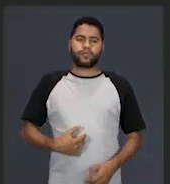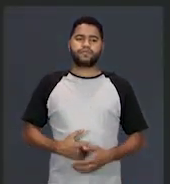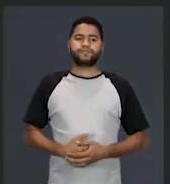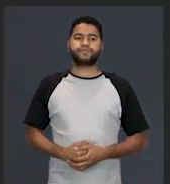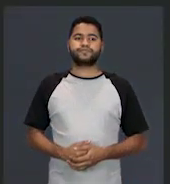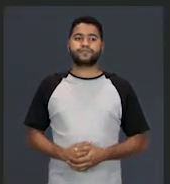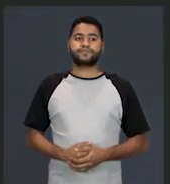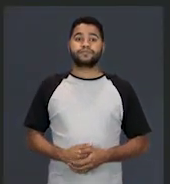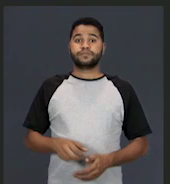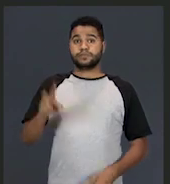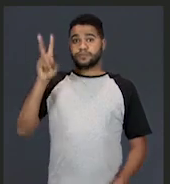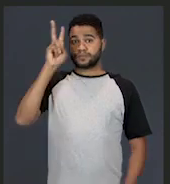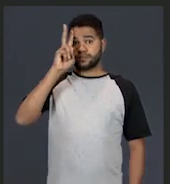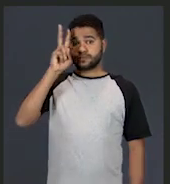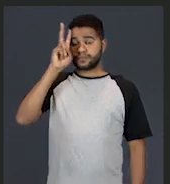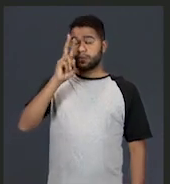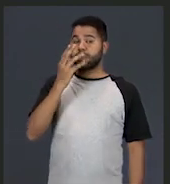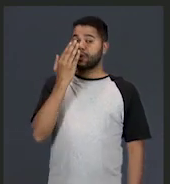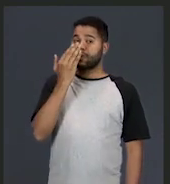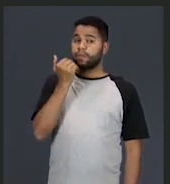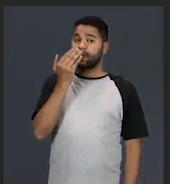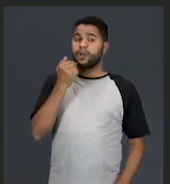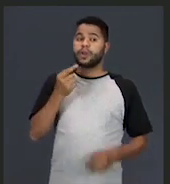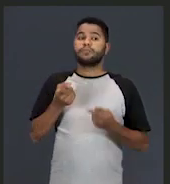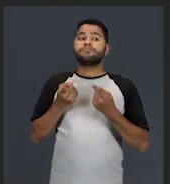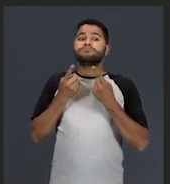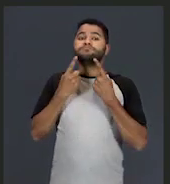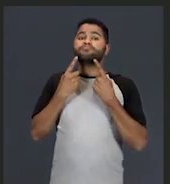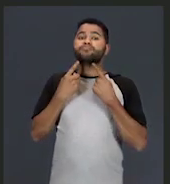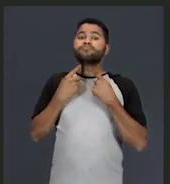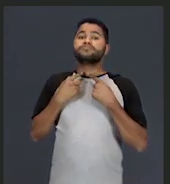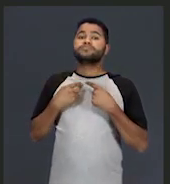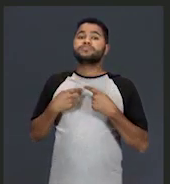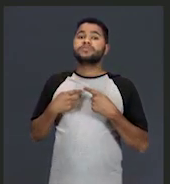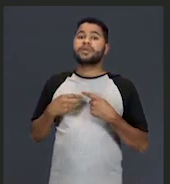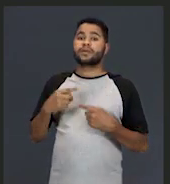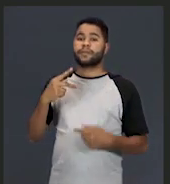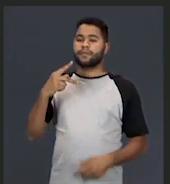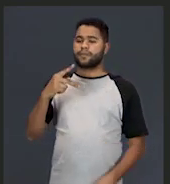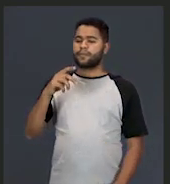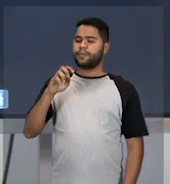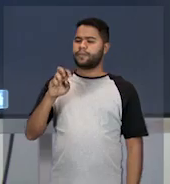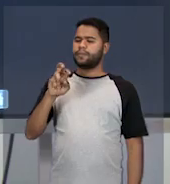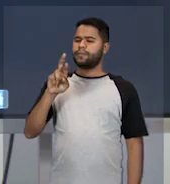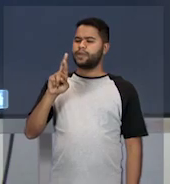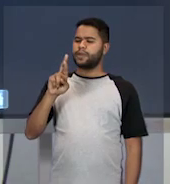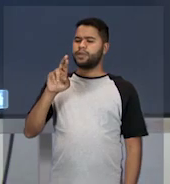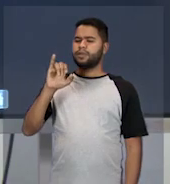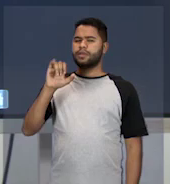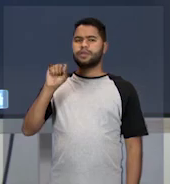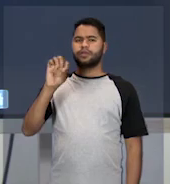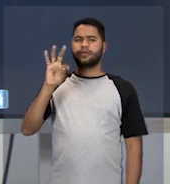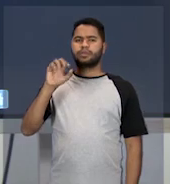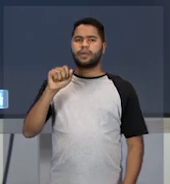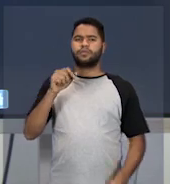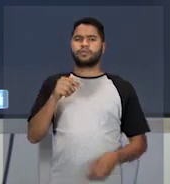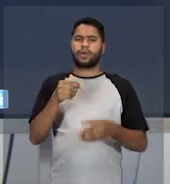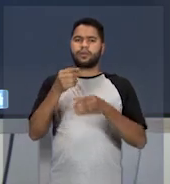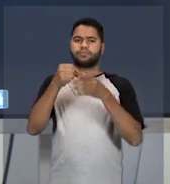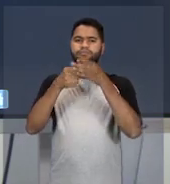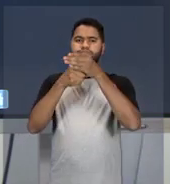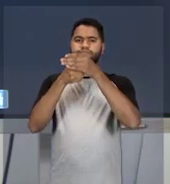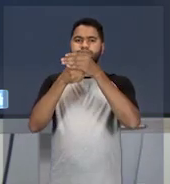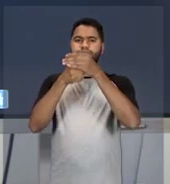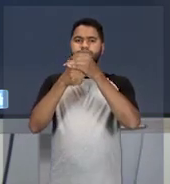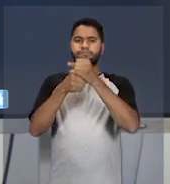anexas. Lembrando que o alimento desce por movimentos peristálticos. Olha, é como se